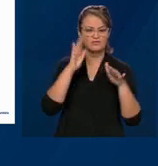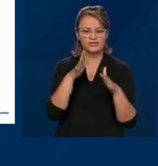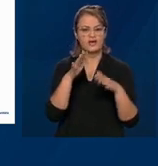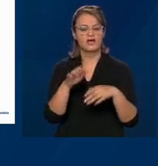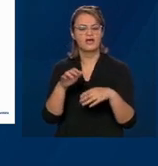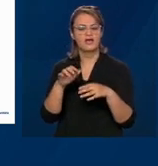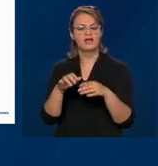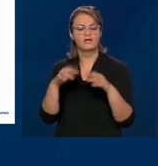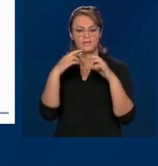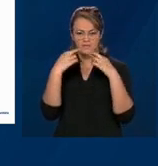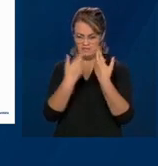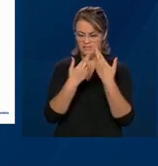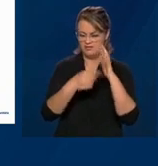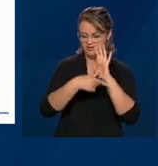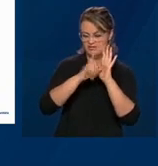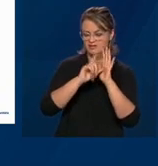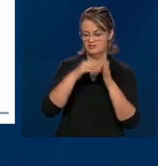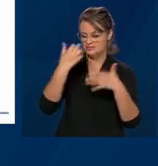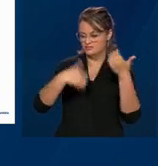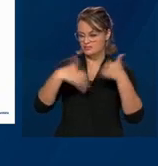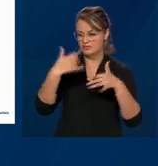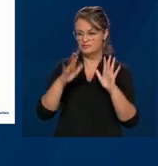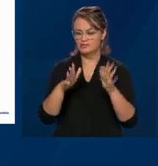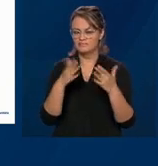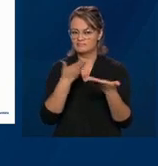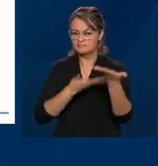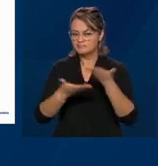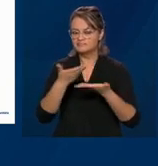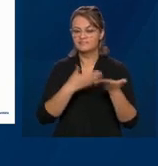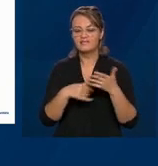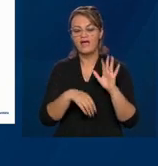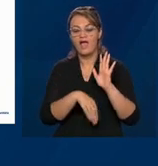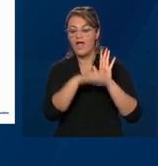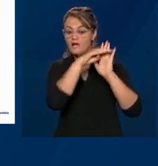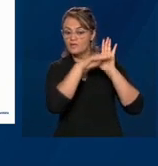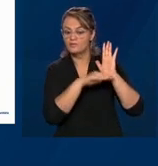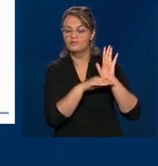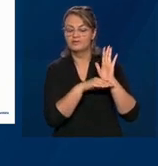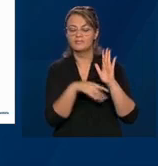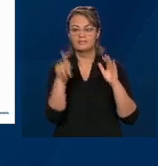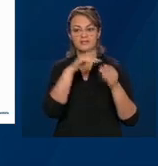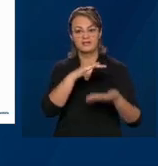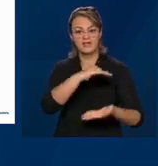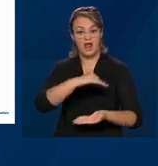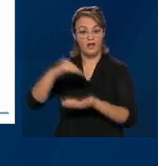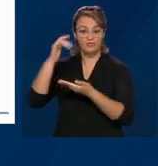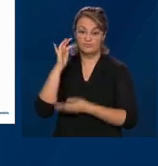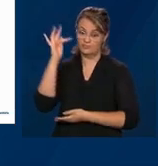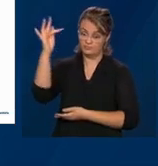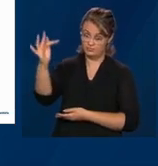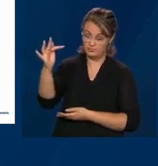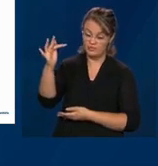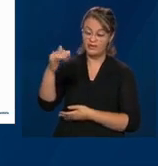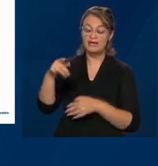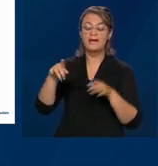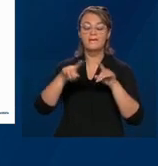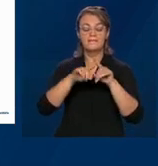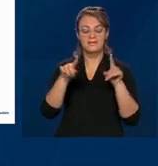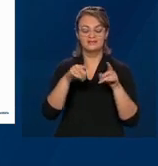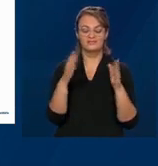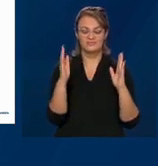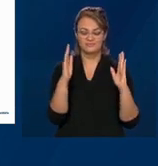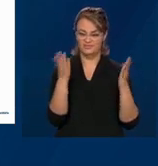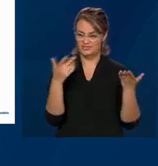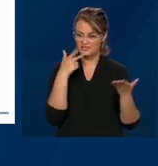nas nossas reuniões, é um cronograma que vai servir para lotes futuros, mas para o lote que a gente está discutindo